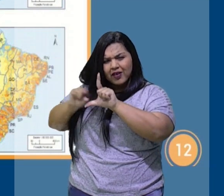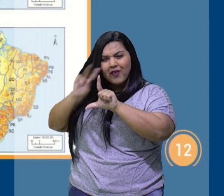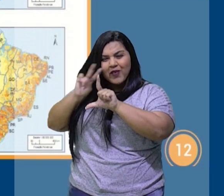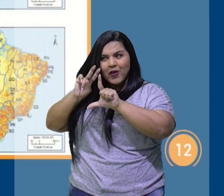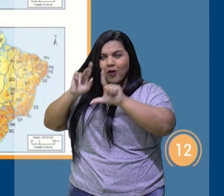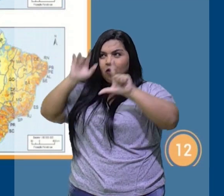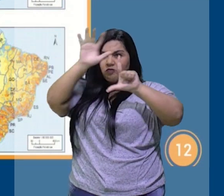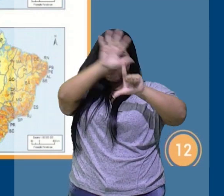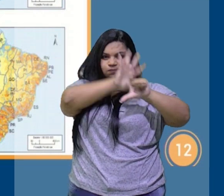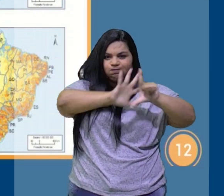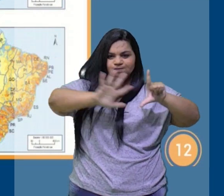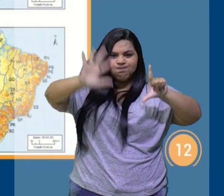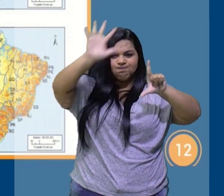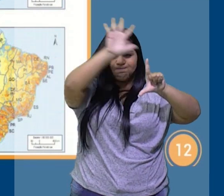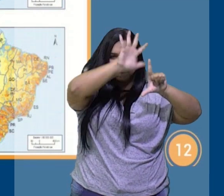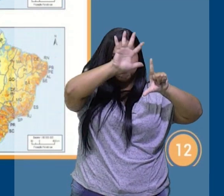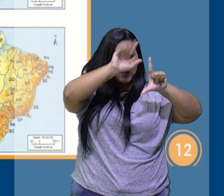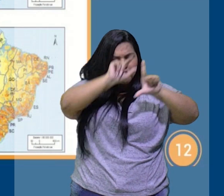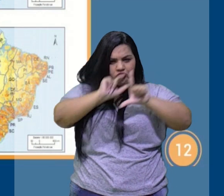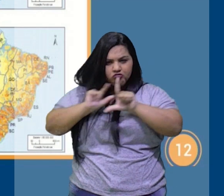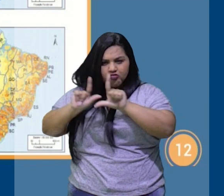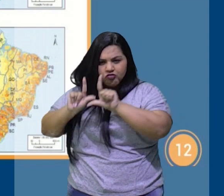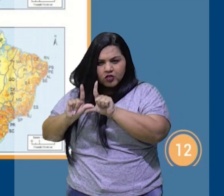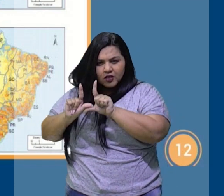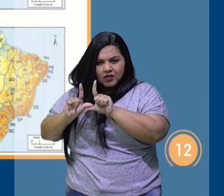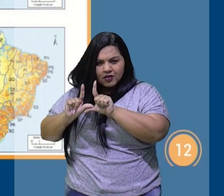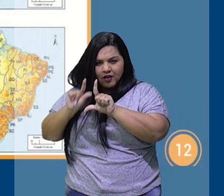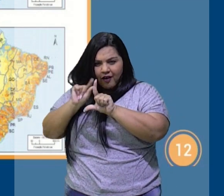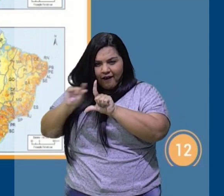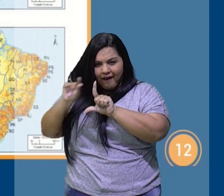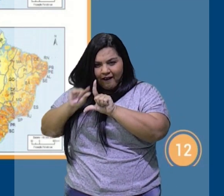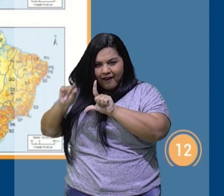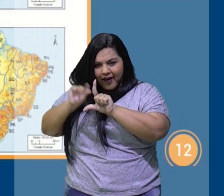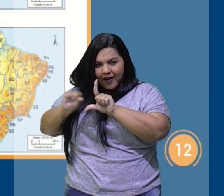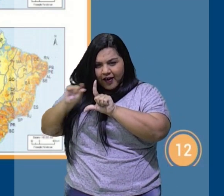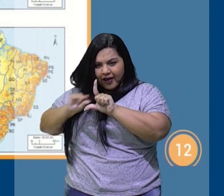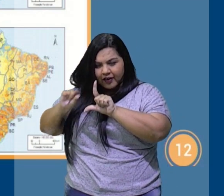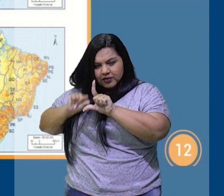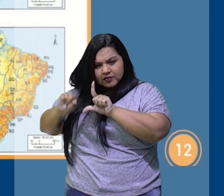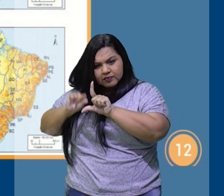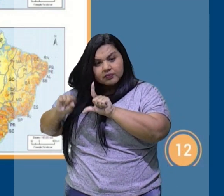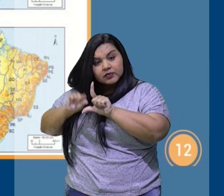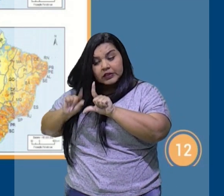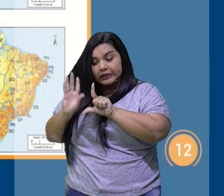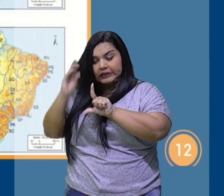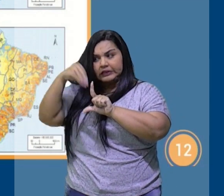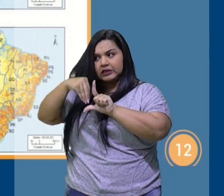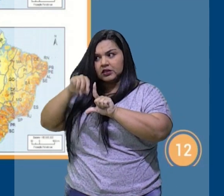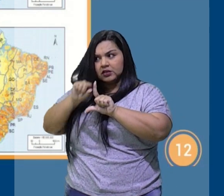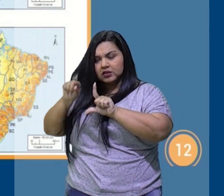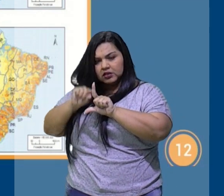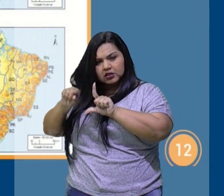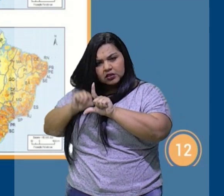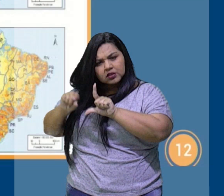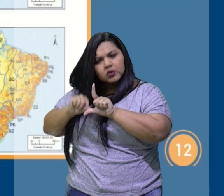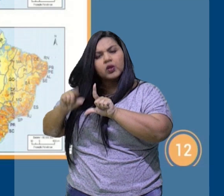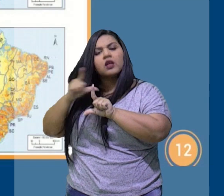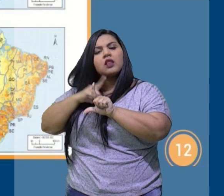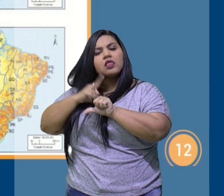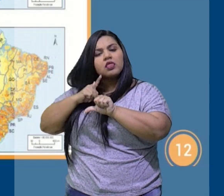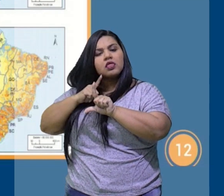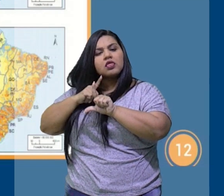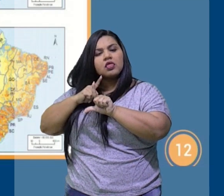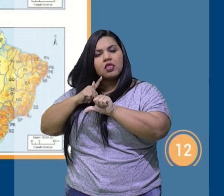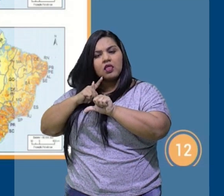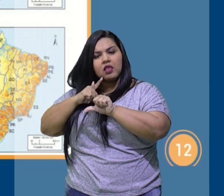vou destacar ela aqui. Então, aqui eu tenho a legenda. E dentro dessa legenda, olha, está escrito